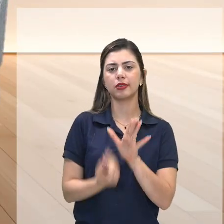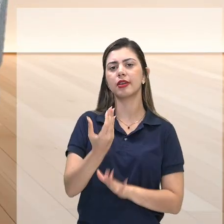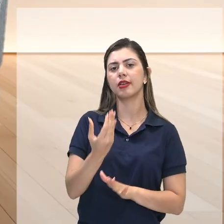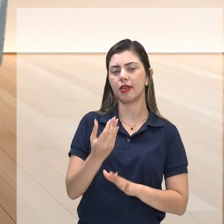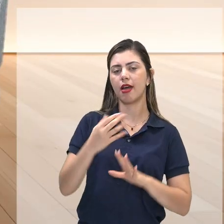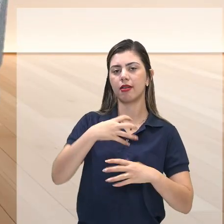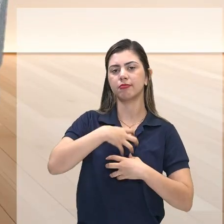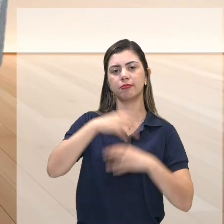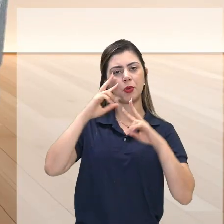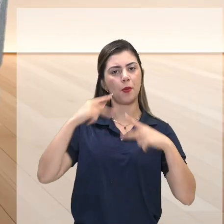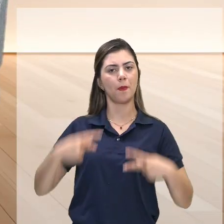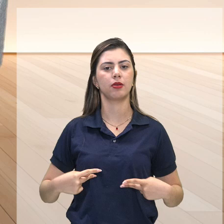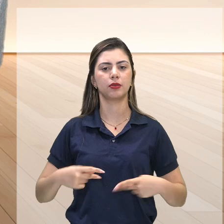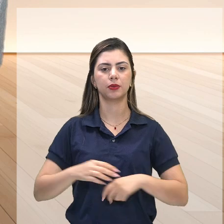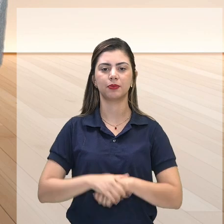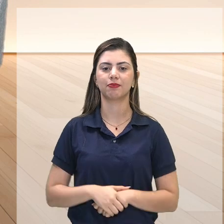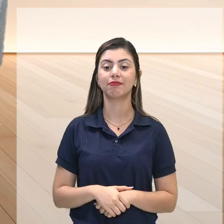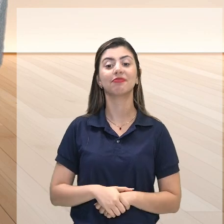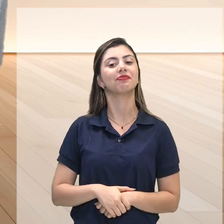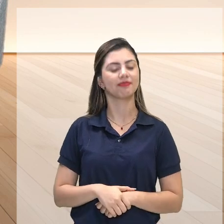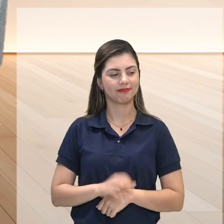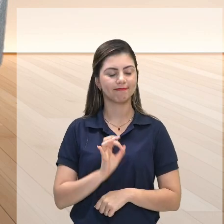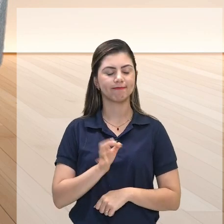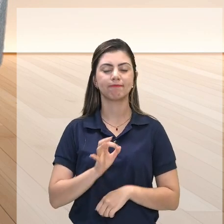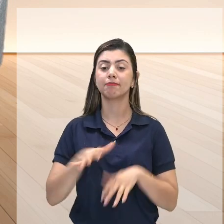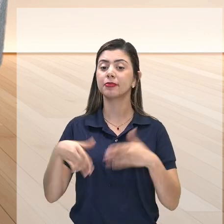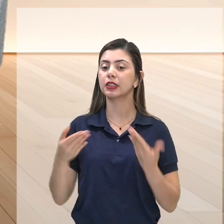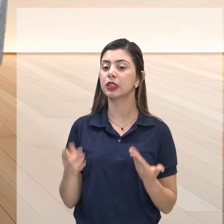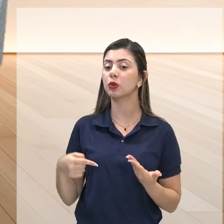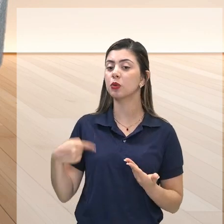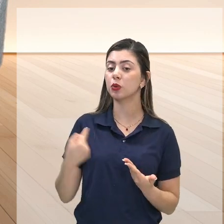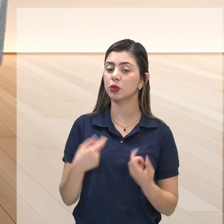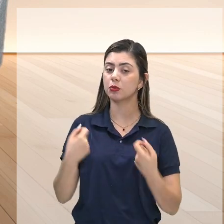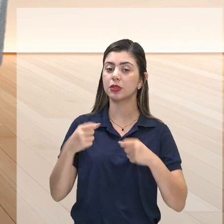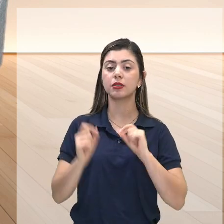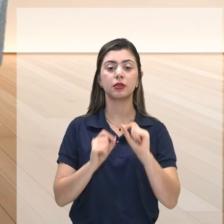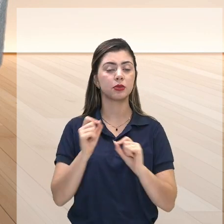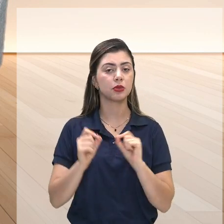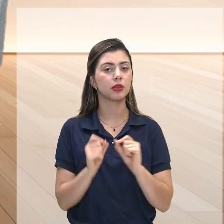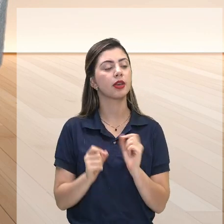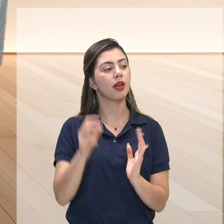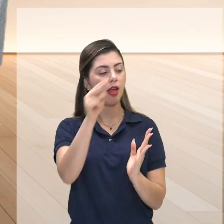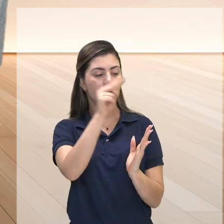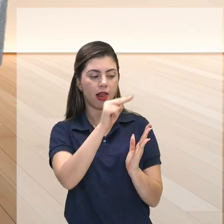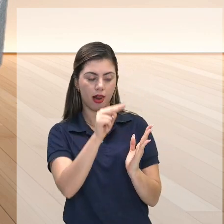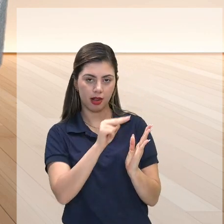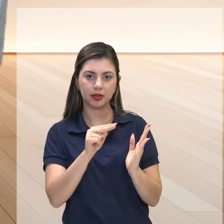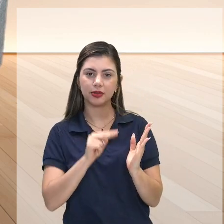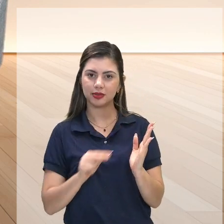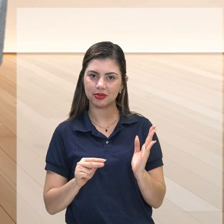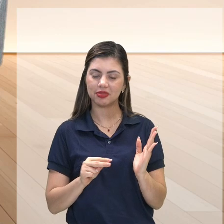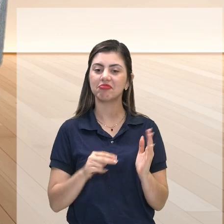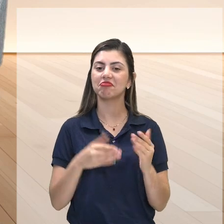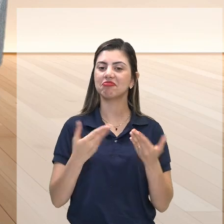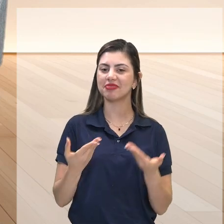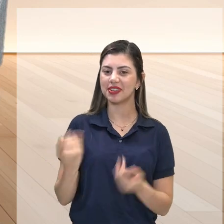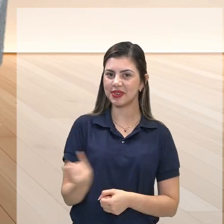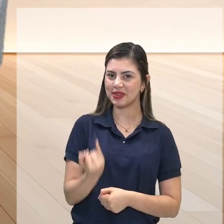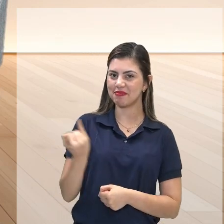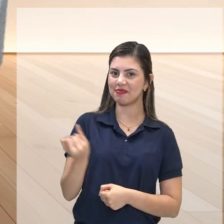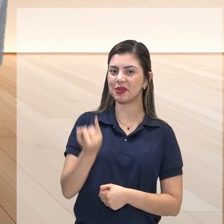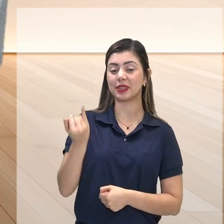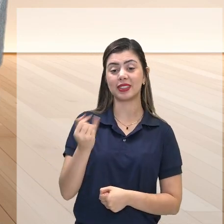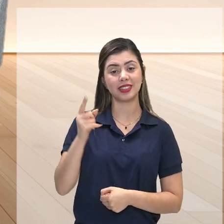seres humanos. E para isso nós temos que ter aí a leitura, né? Então, olha que importante